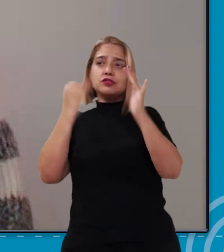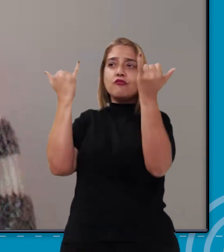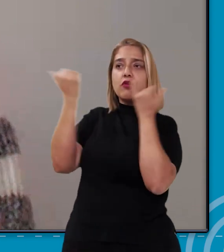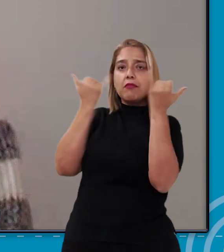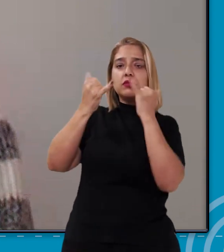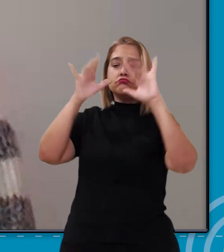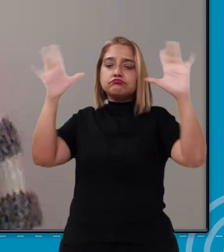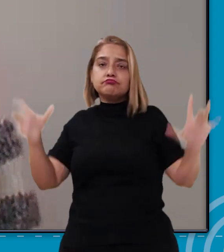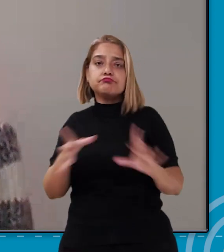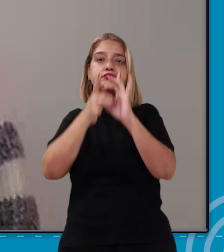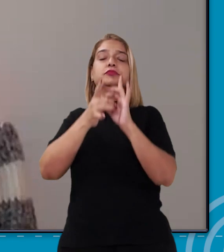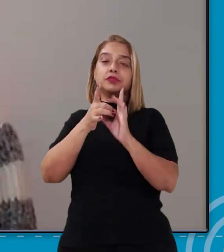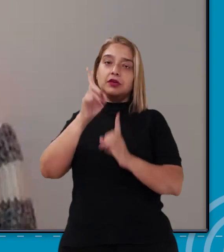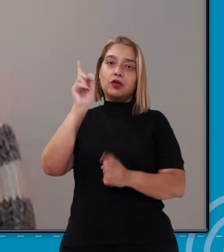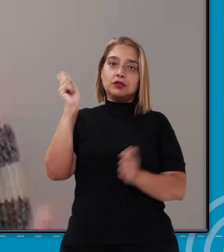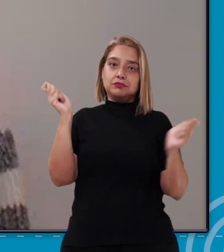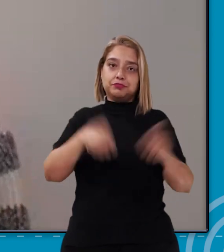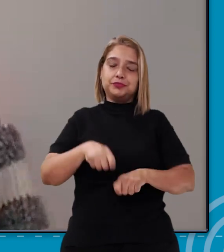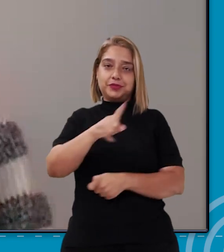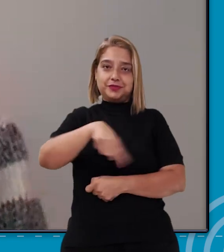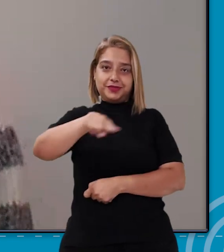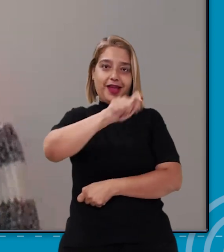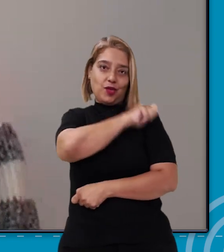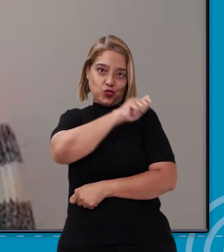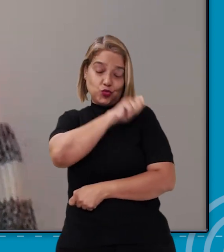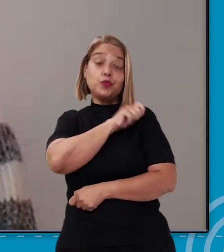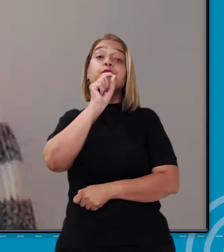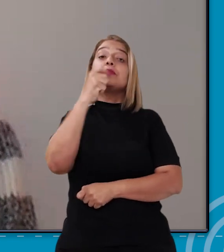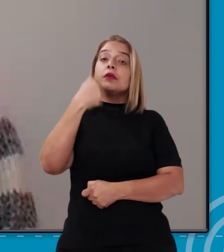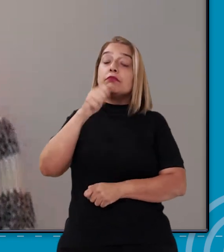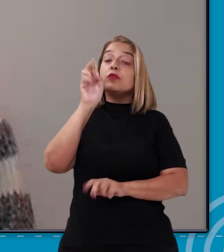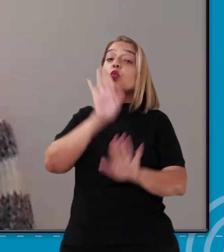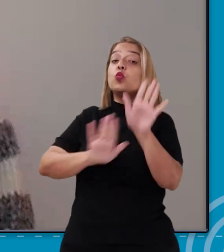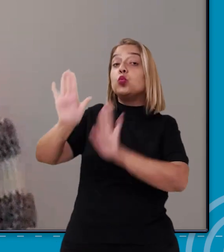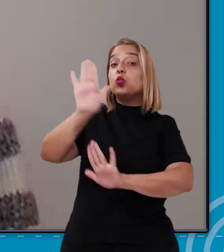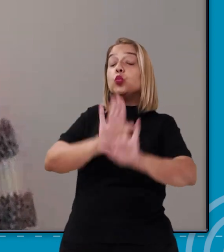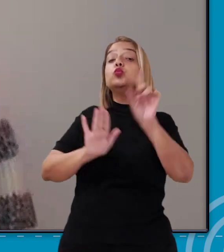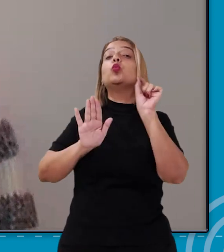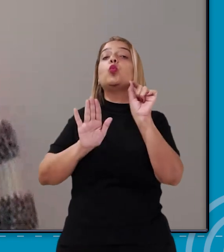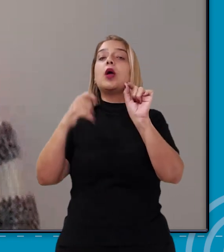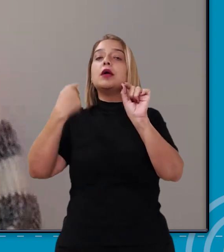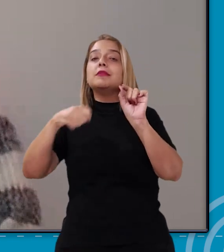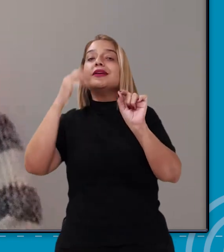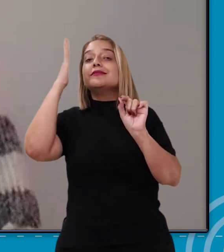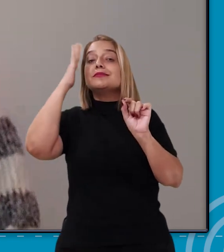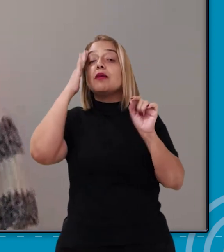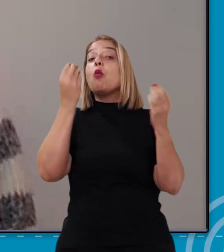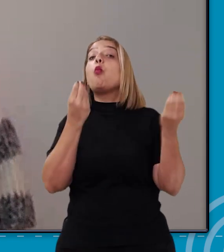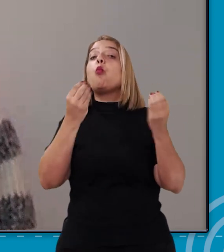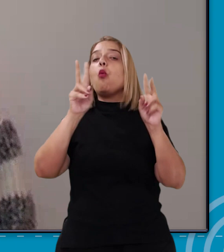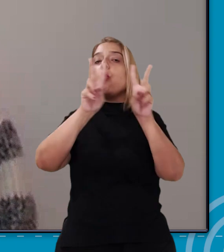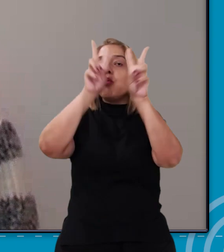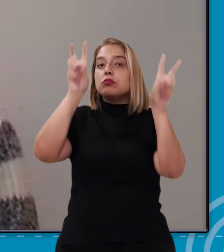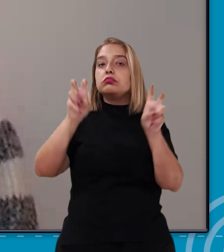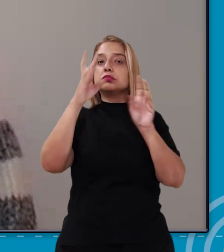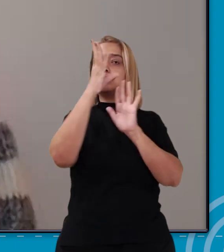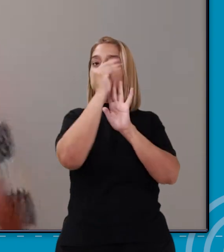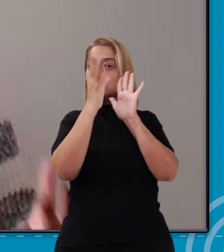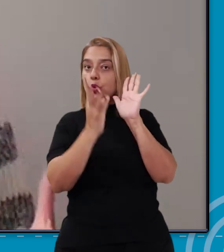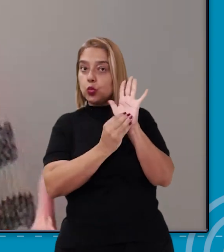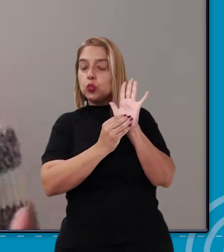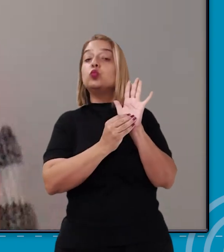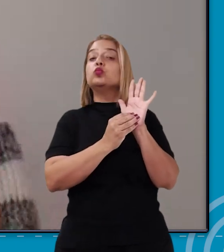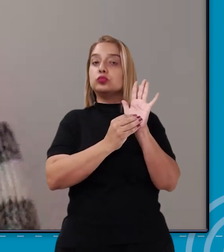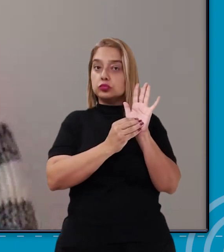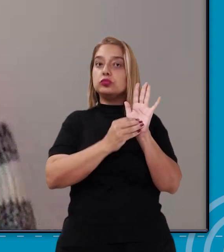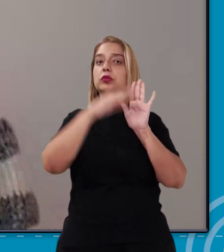com textos, com fontes de informações que o aluno pode ter. O grande cuidado está na curadoria de conteúdos